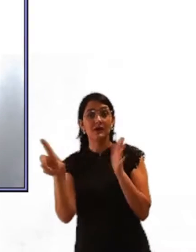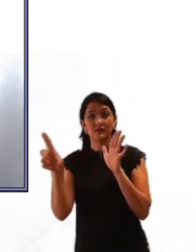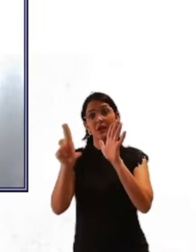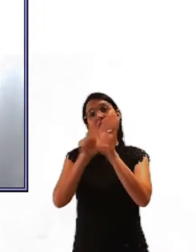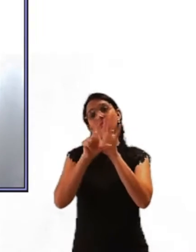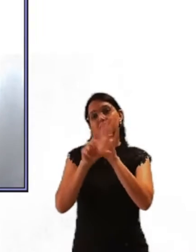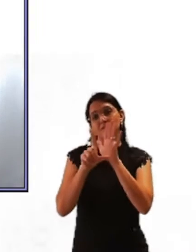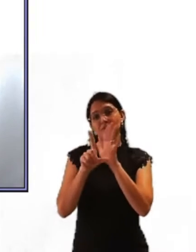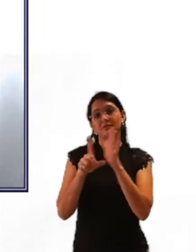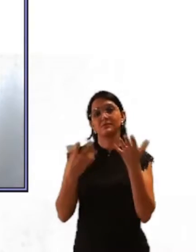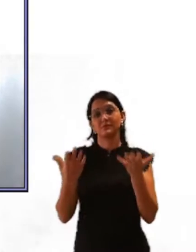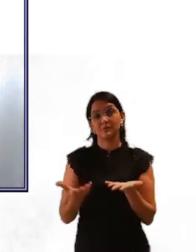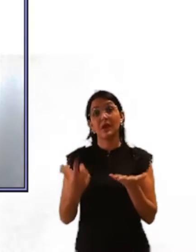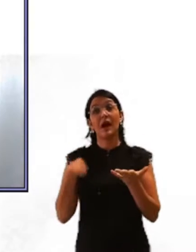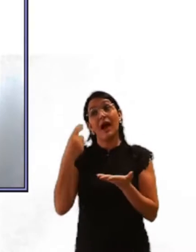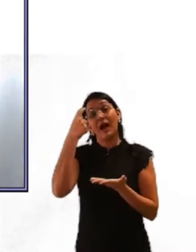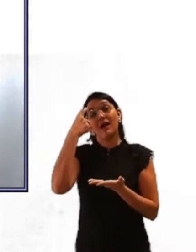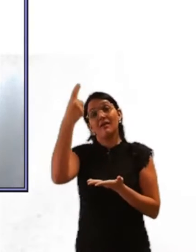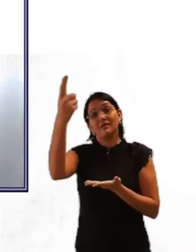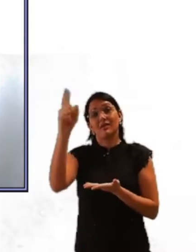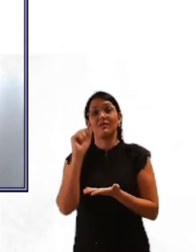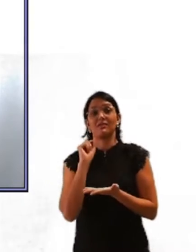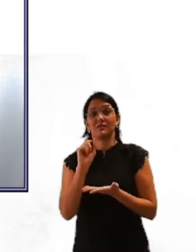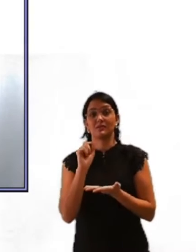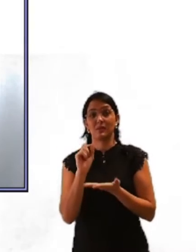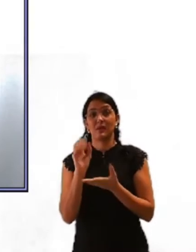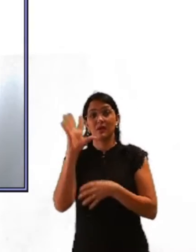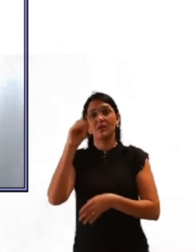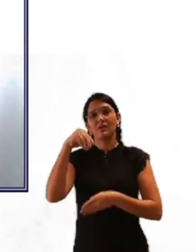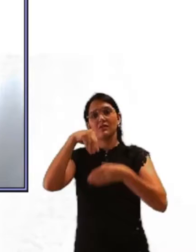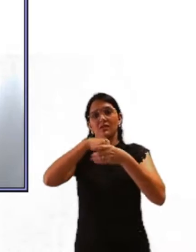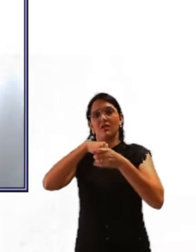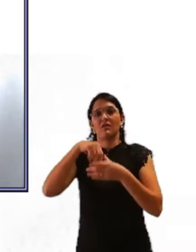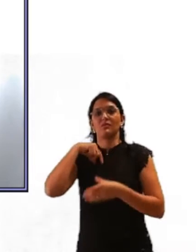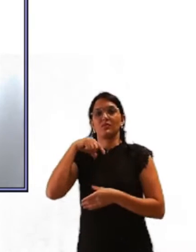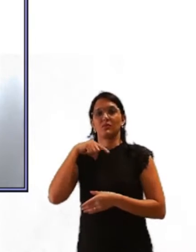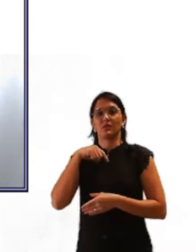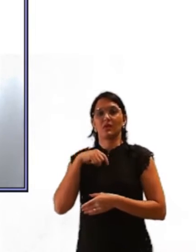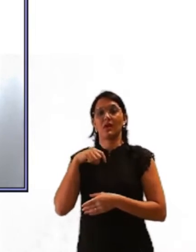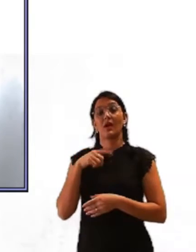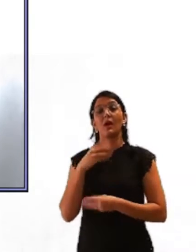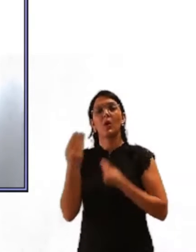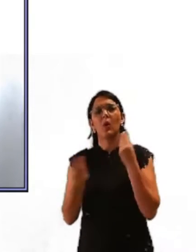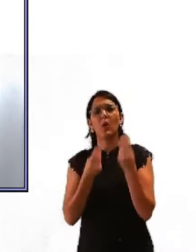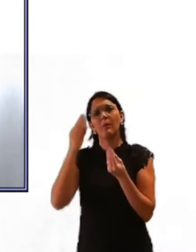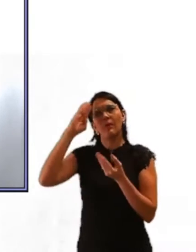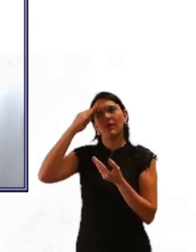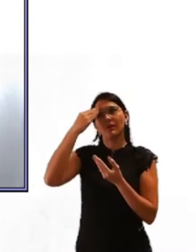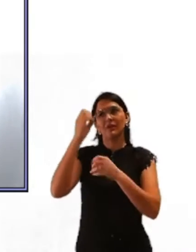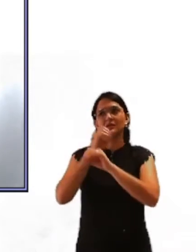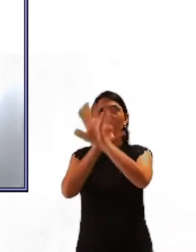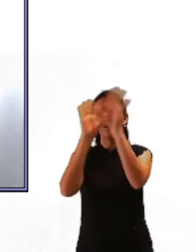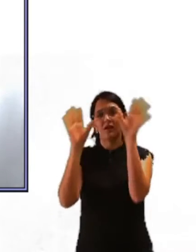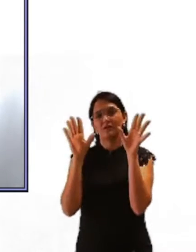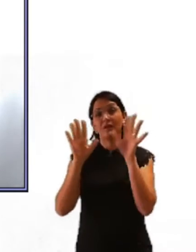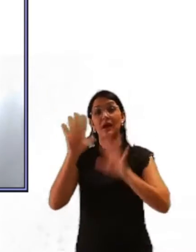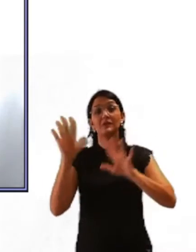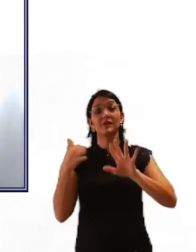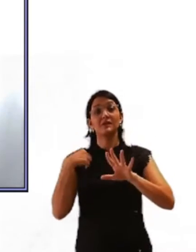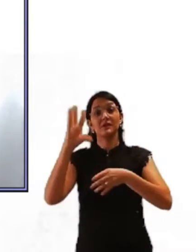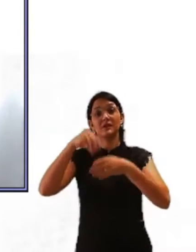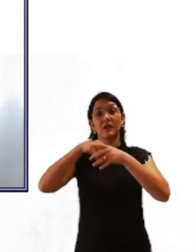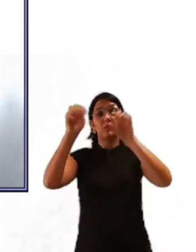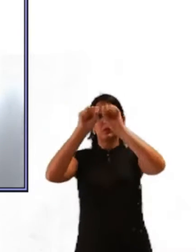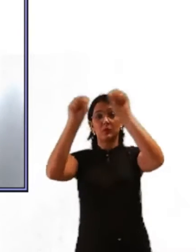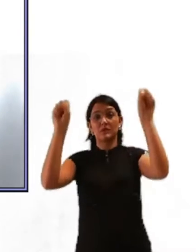essa ideia dos subjetivismos, sendo que o nosso sistema, como realmente deve ser, ele busca ser